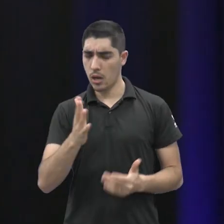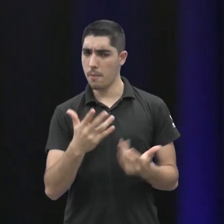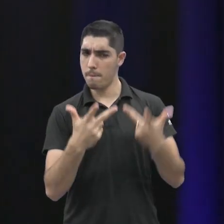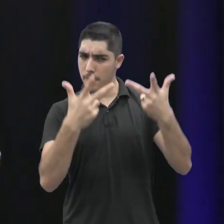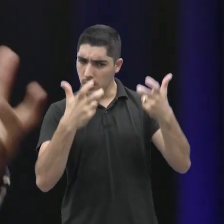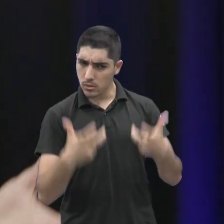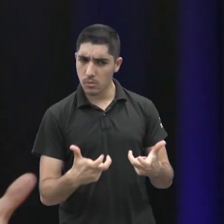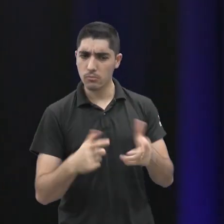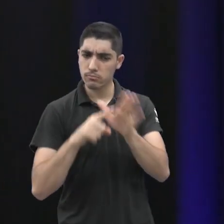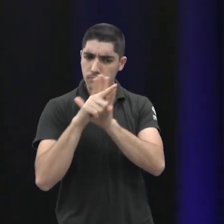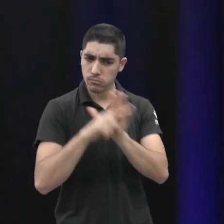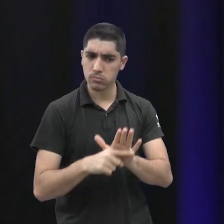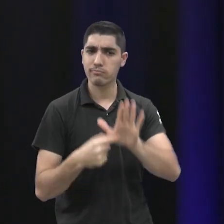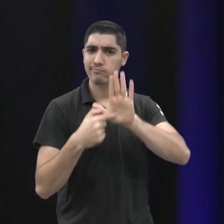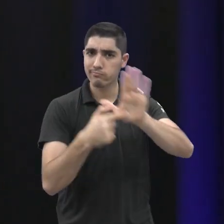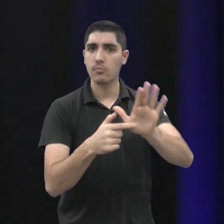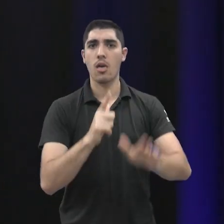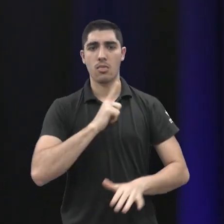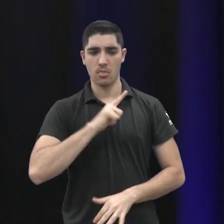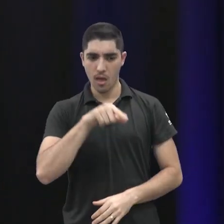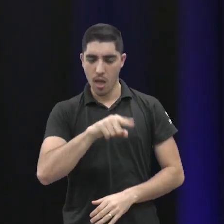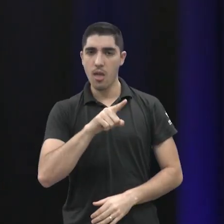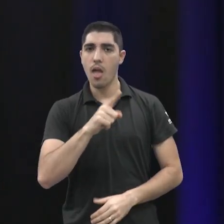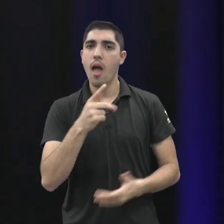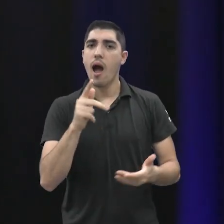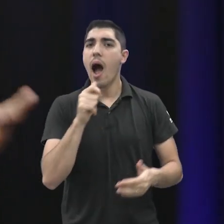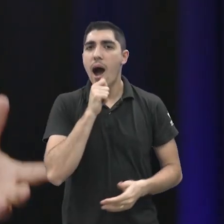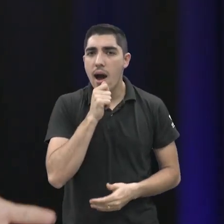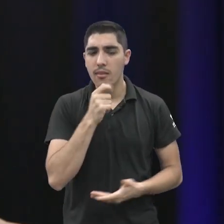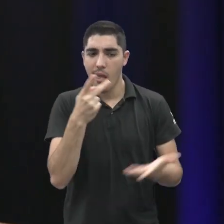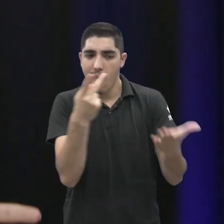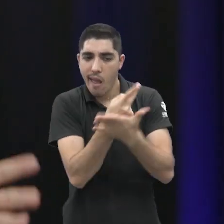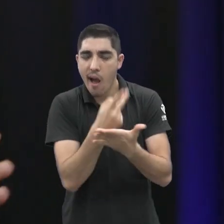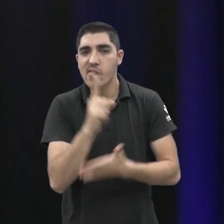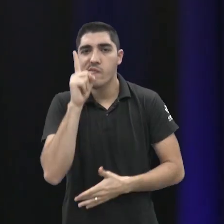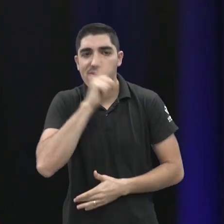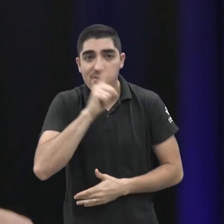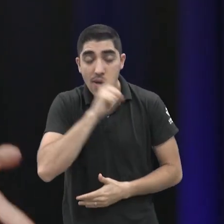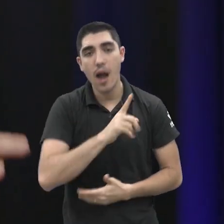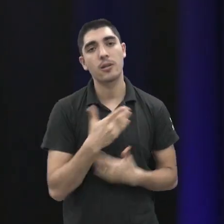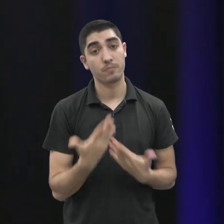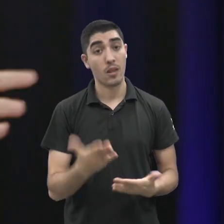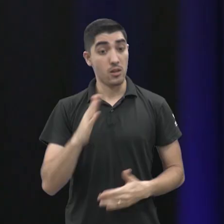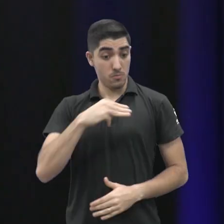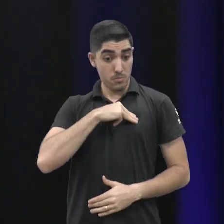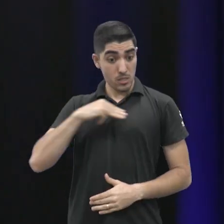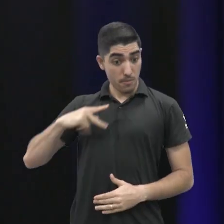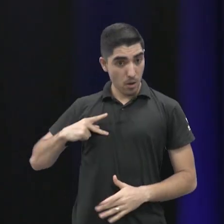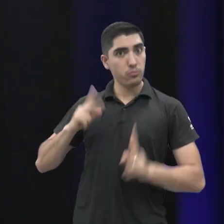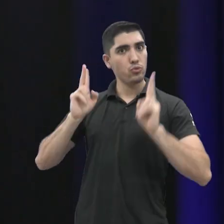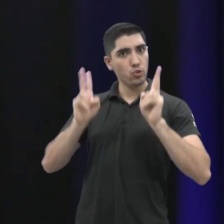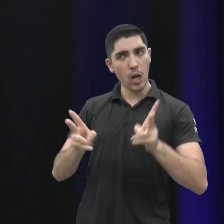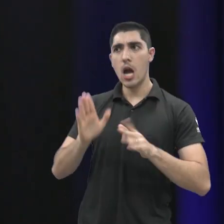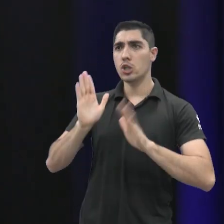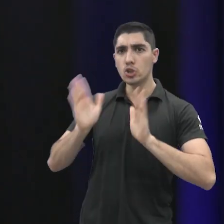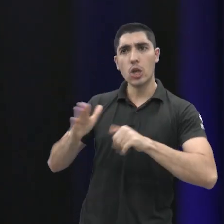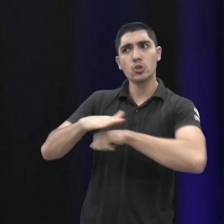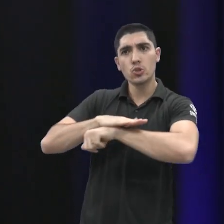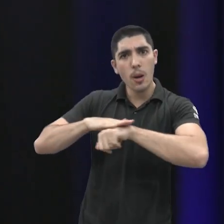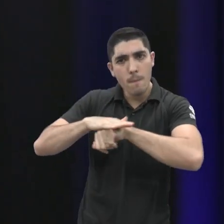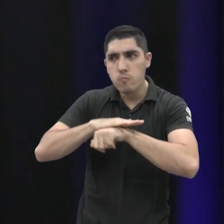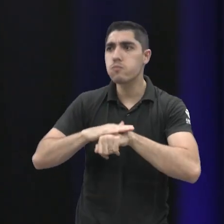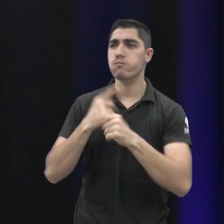falhazinhas, culminou num relatório que foi enviado até o Ministério Público, e a gente sabe que isso acabou juntando ali com